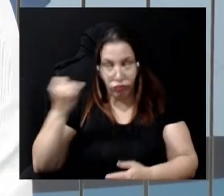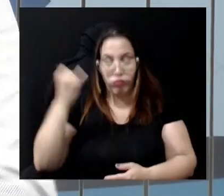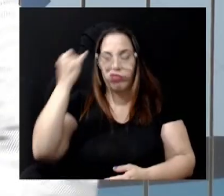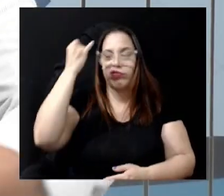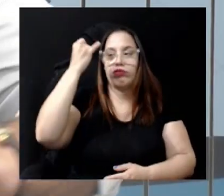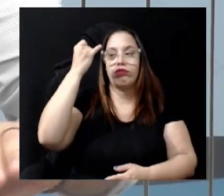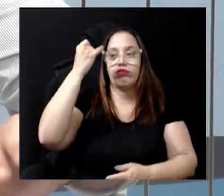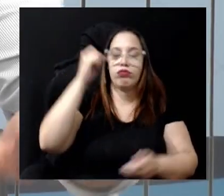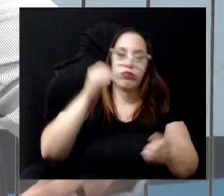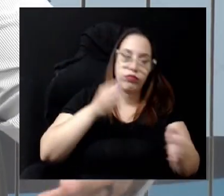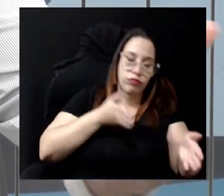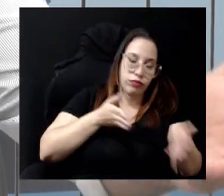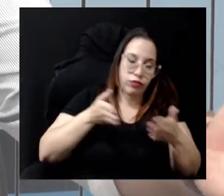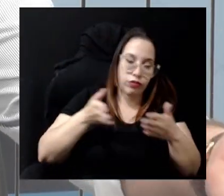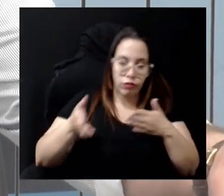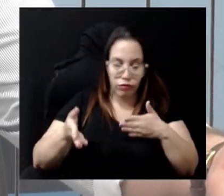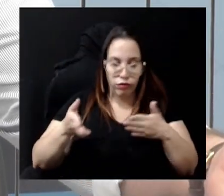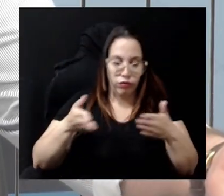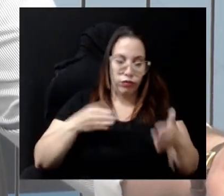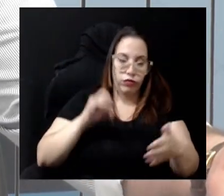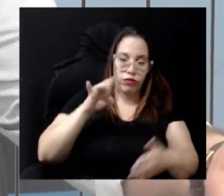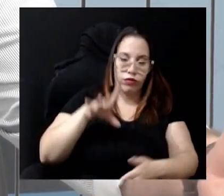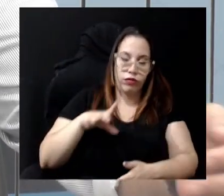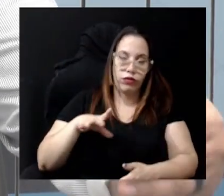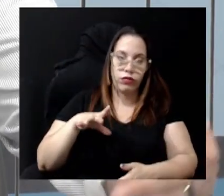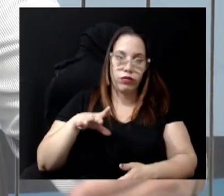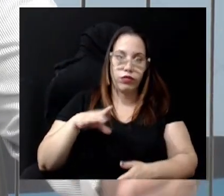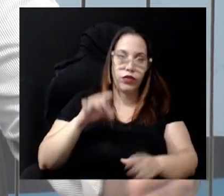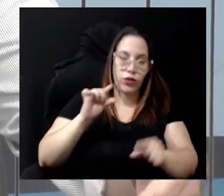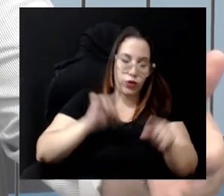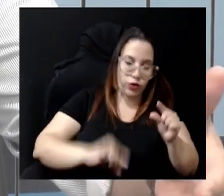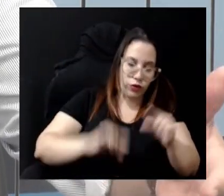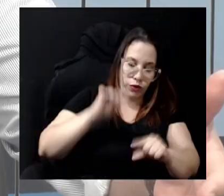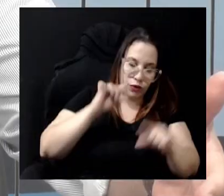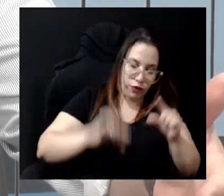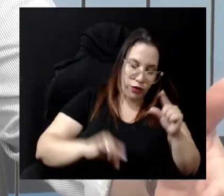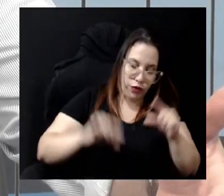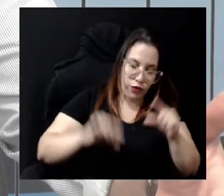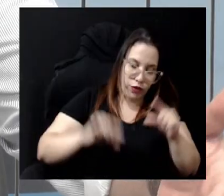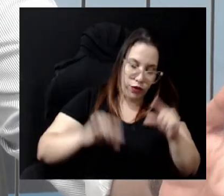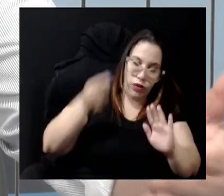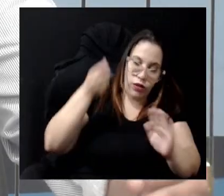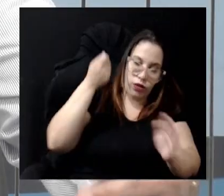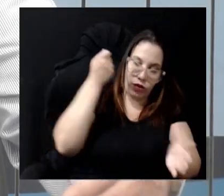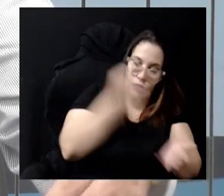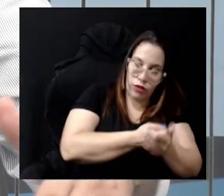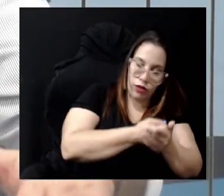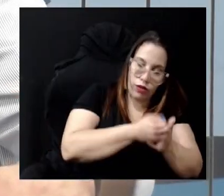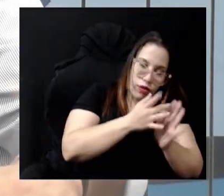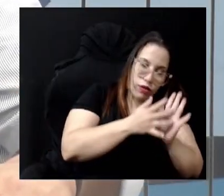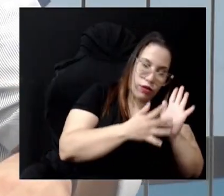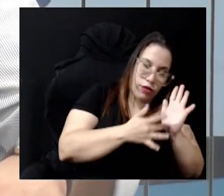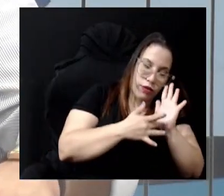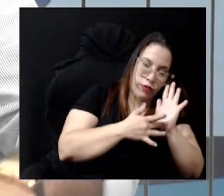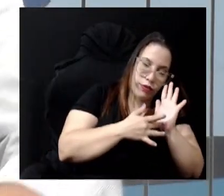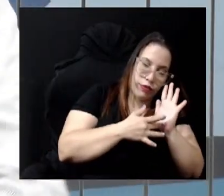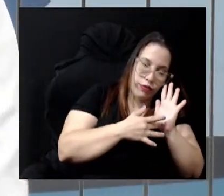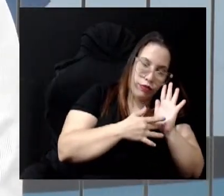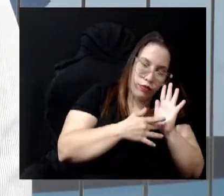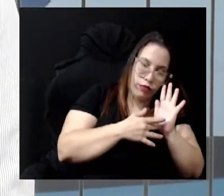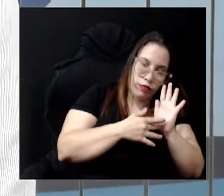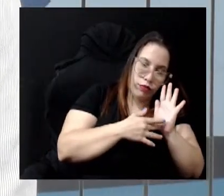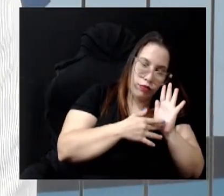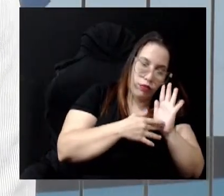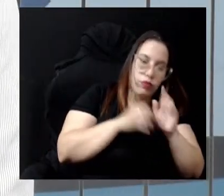conciliar não só o foco com a redução do valor a ser pago na conta, mas o que é que nós estamos fazendo nas nossas vidas,